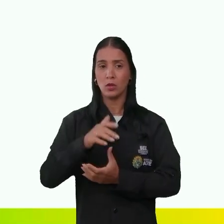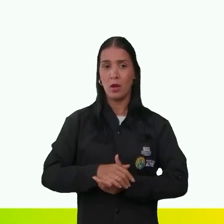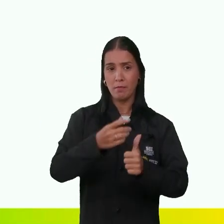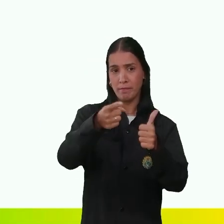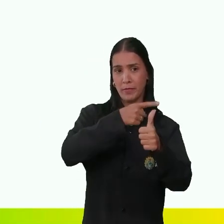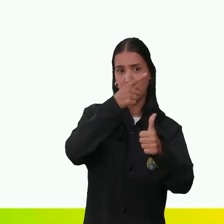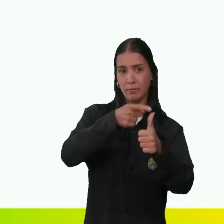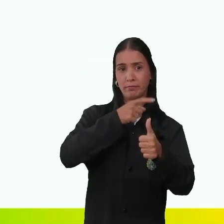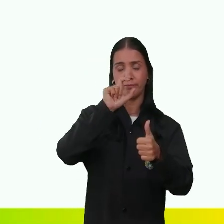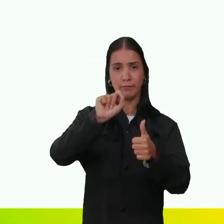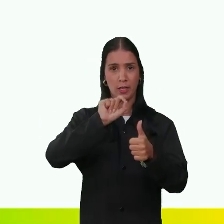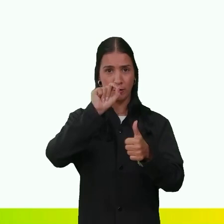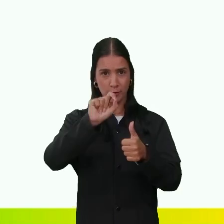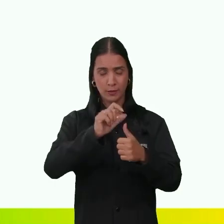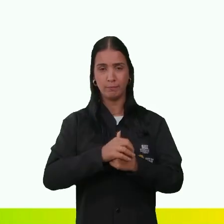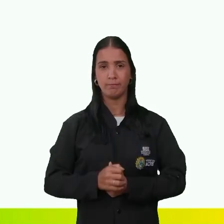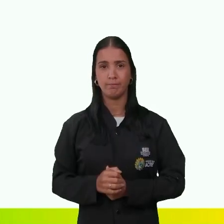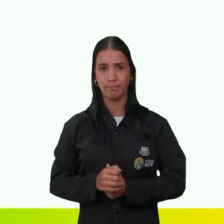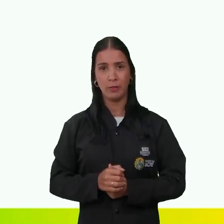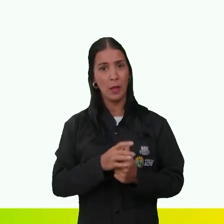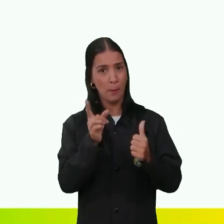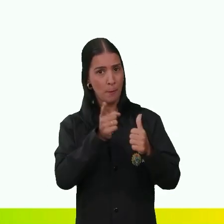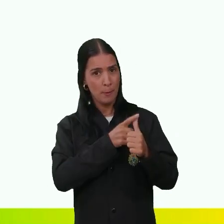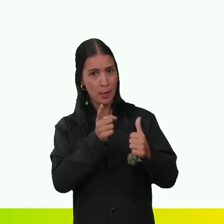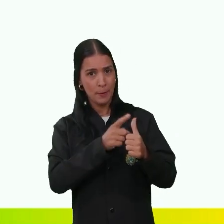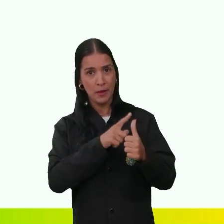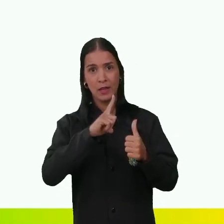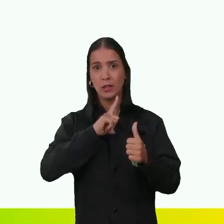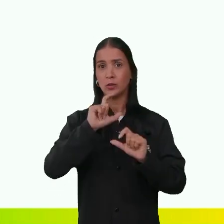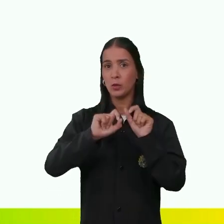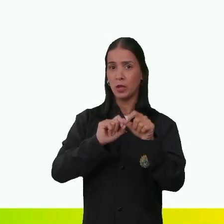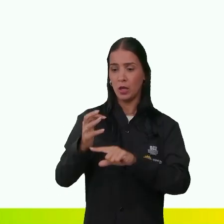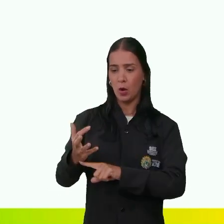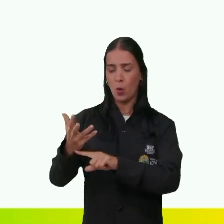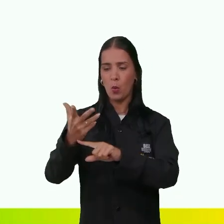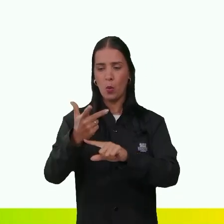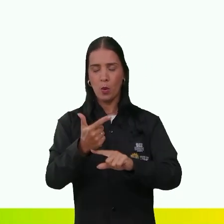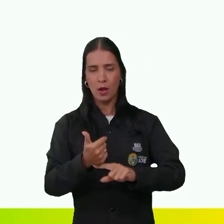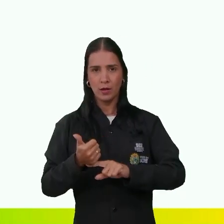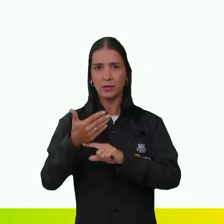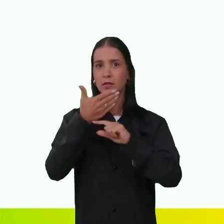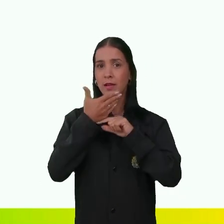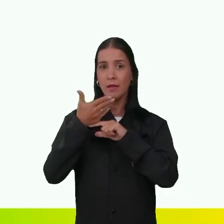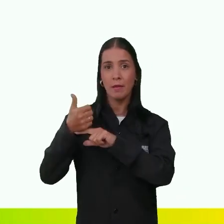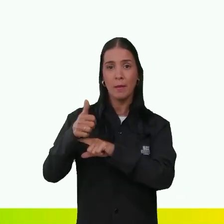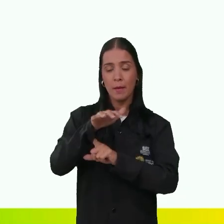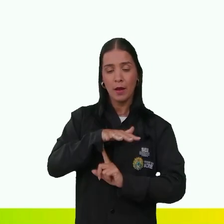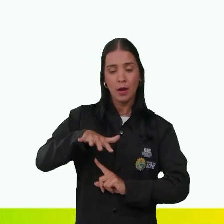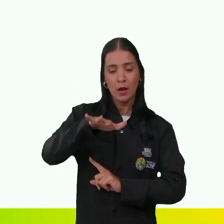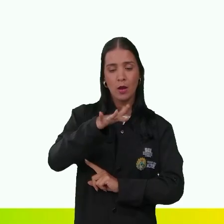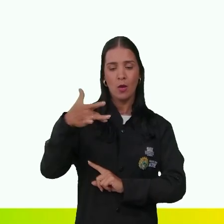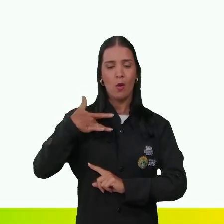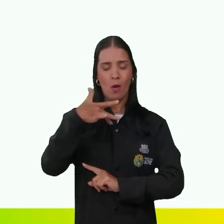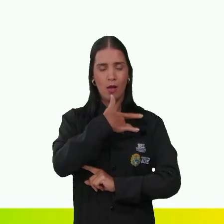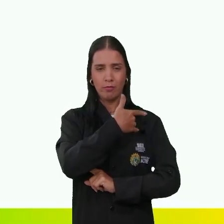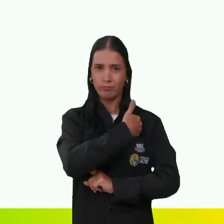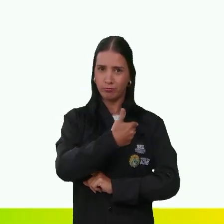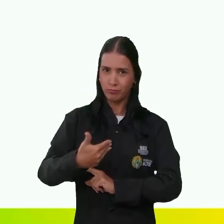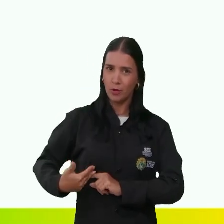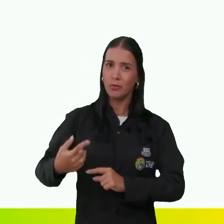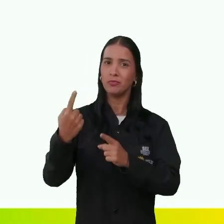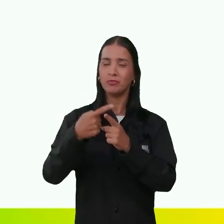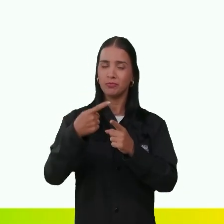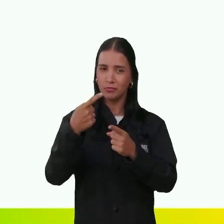primeira coisa que nós temos aí é a melhoria da saúde pública. Então, a biopolítica pode